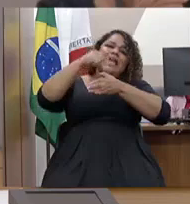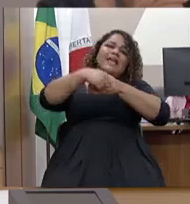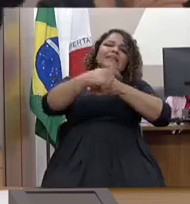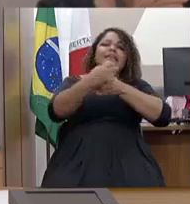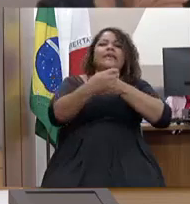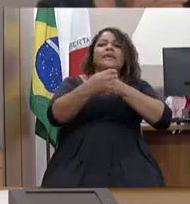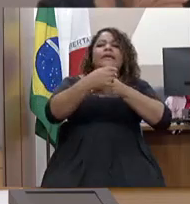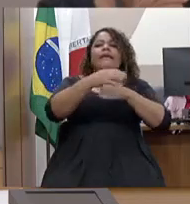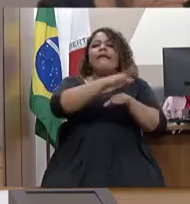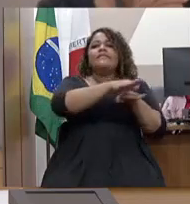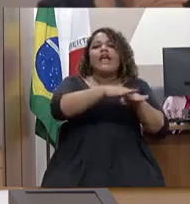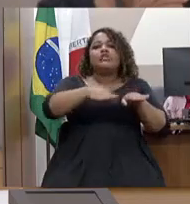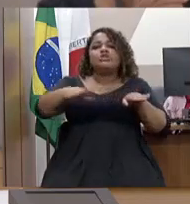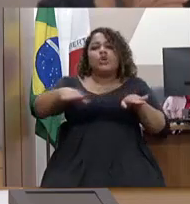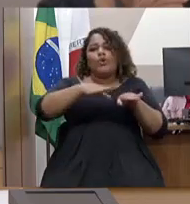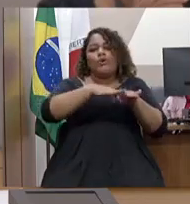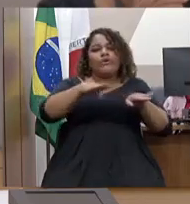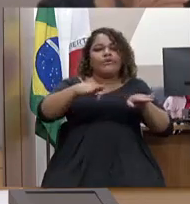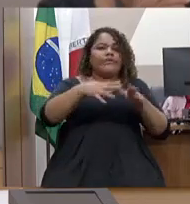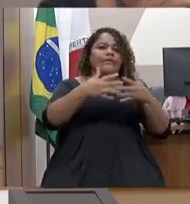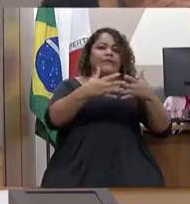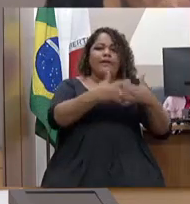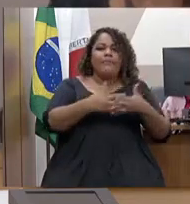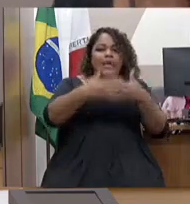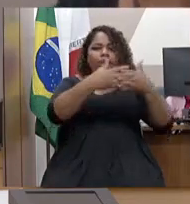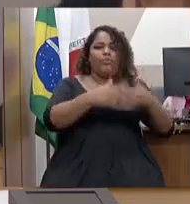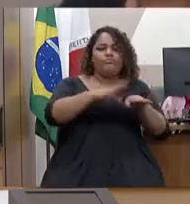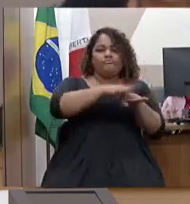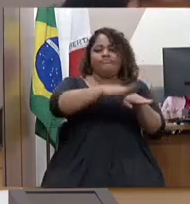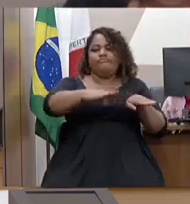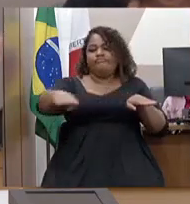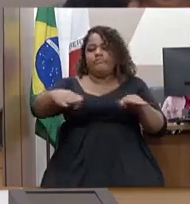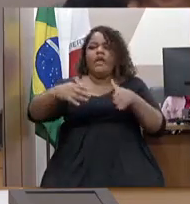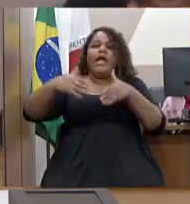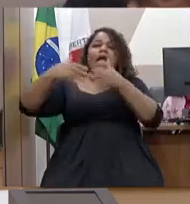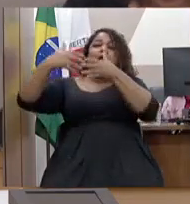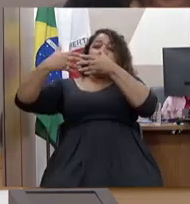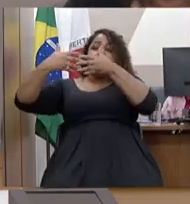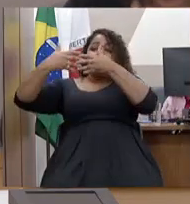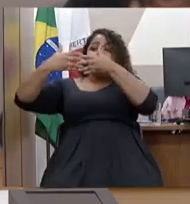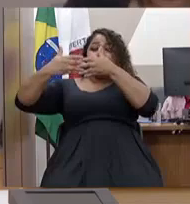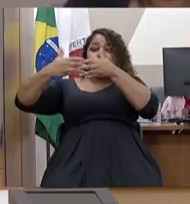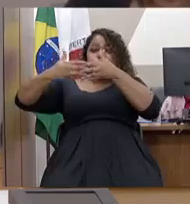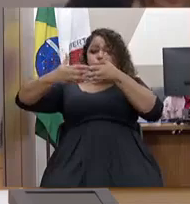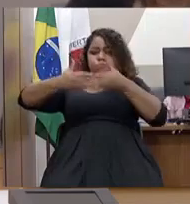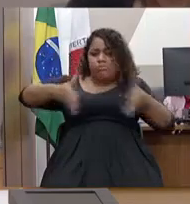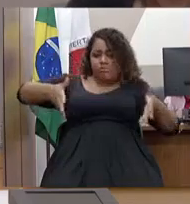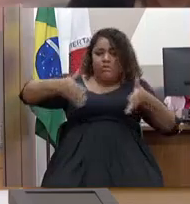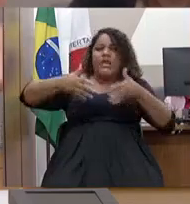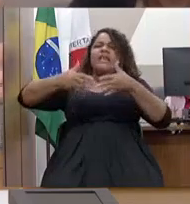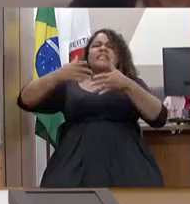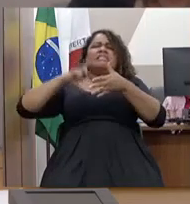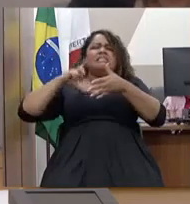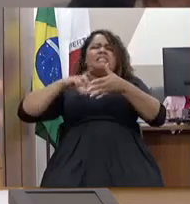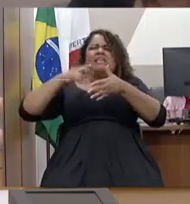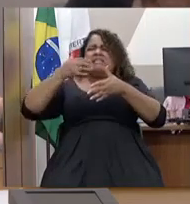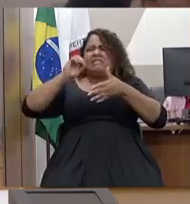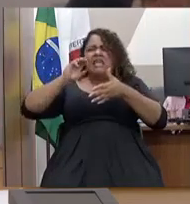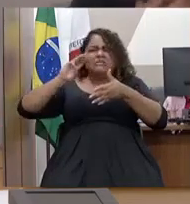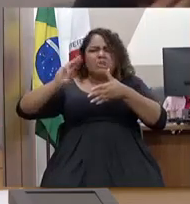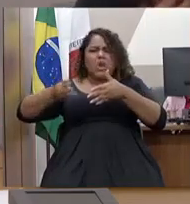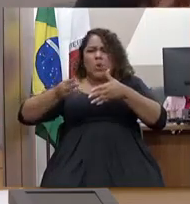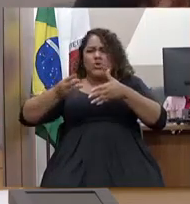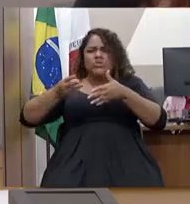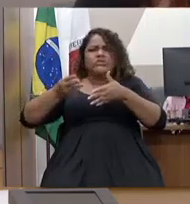aquele negócio lá que tem 10 milhões de toneladas que a gente nem sabe que quantidade que é essa né A hora que abre esse negócio de uma vez